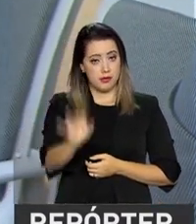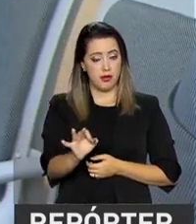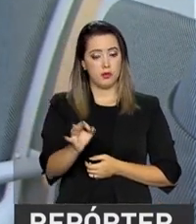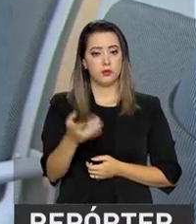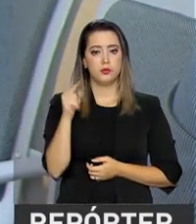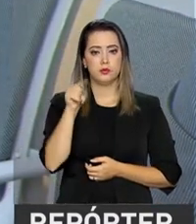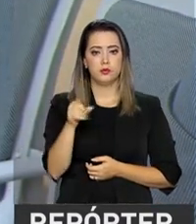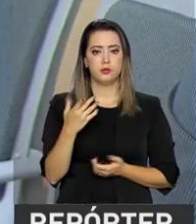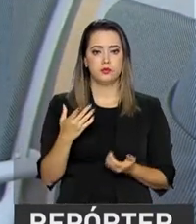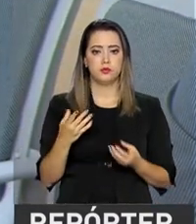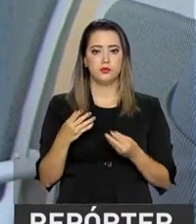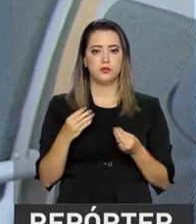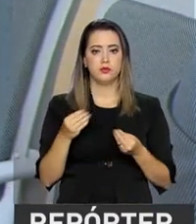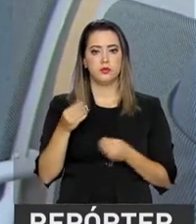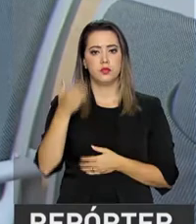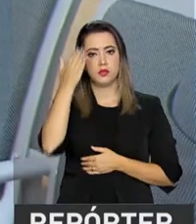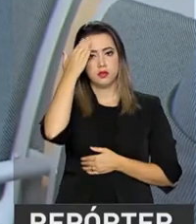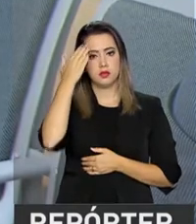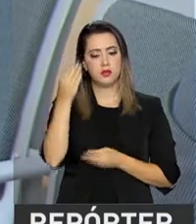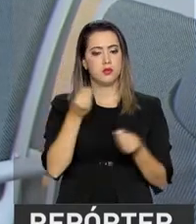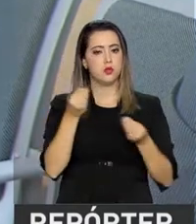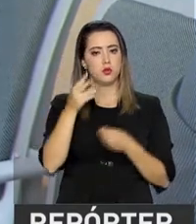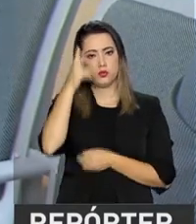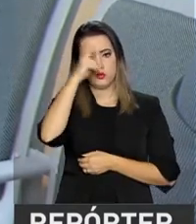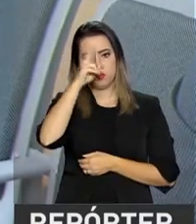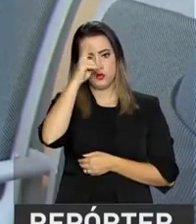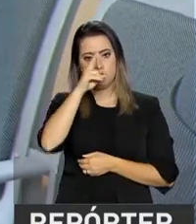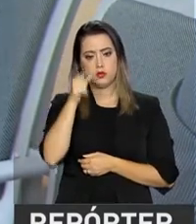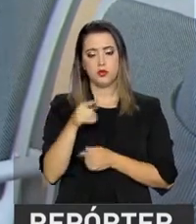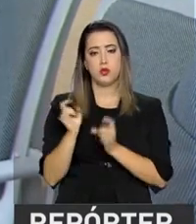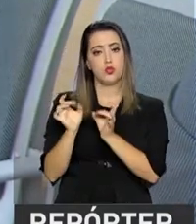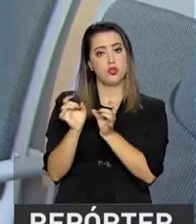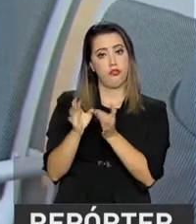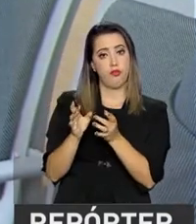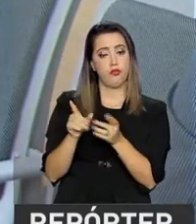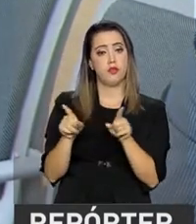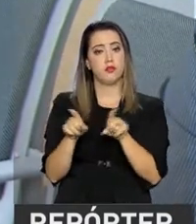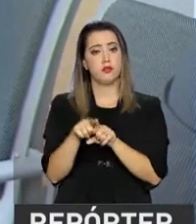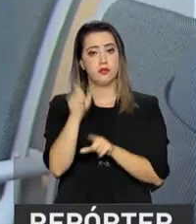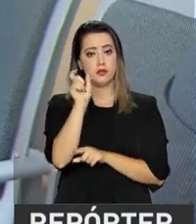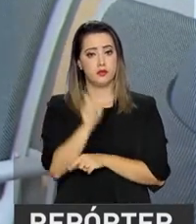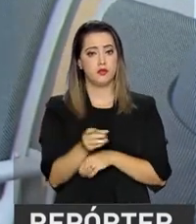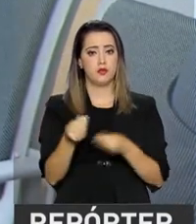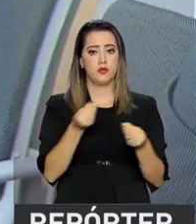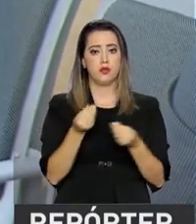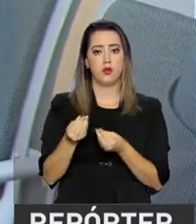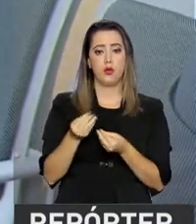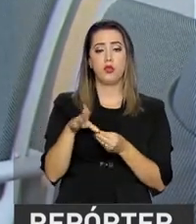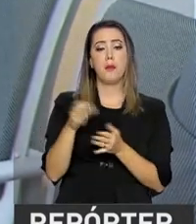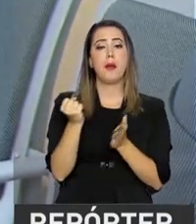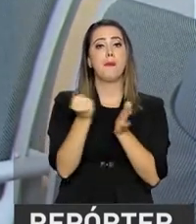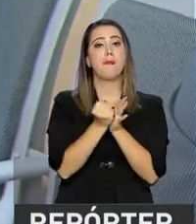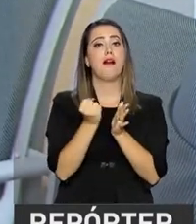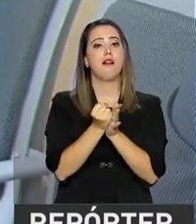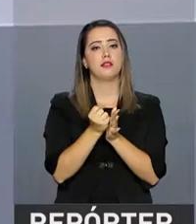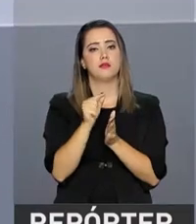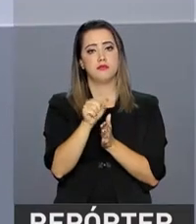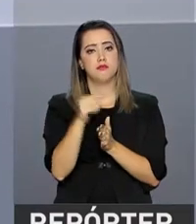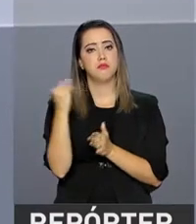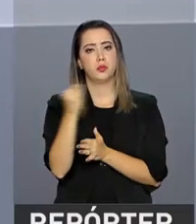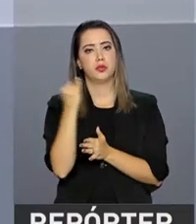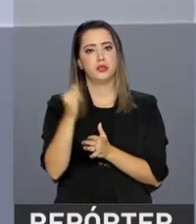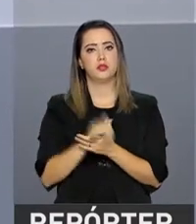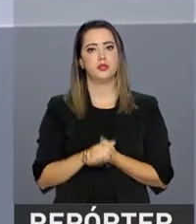é saber do histórico de tanto de quem vende de duto de quanto da marca é que você compra